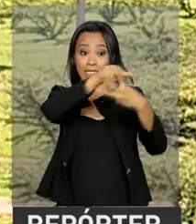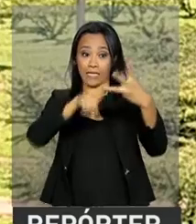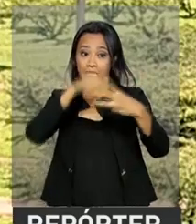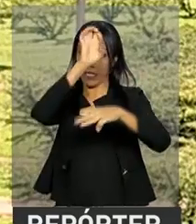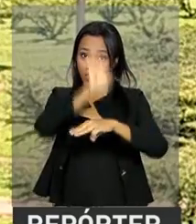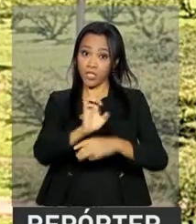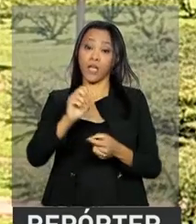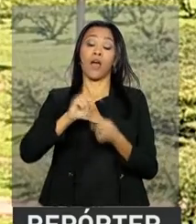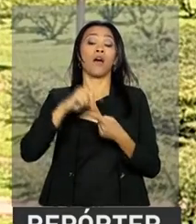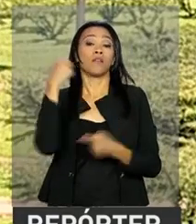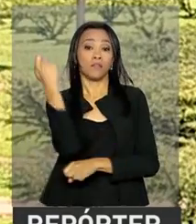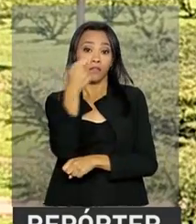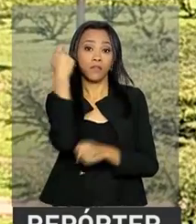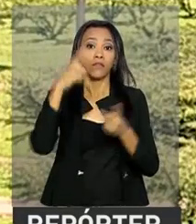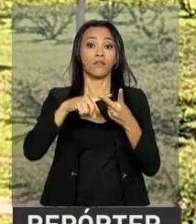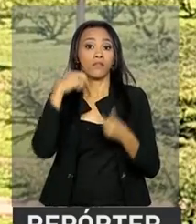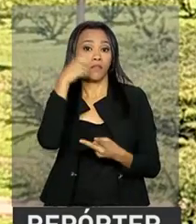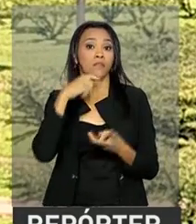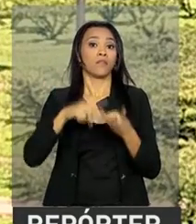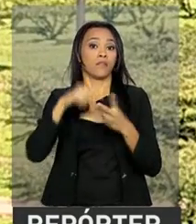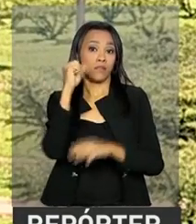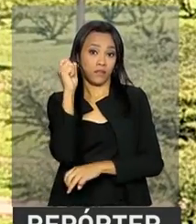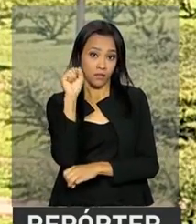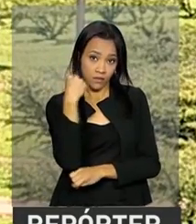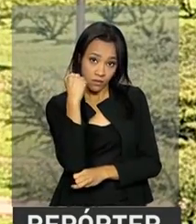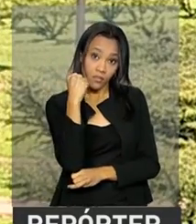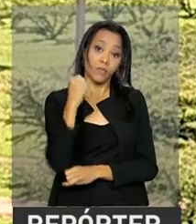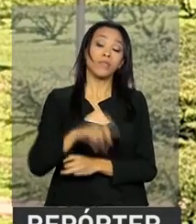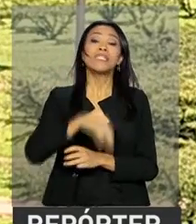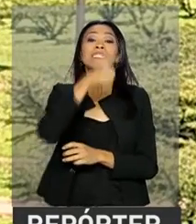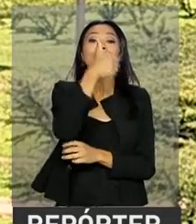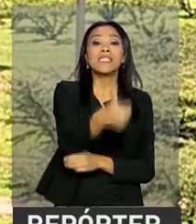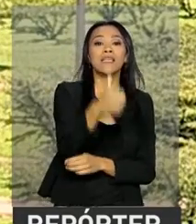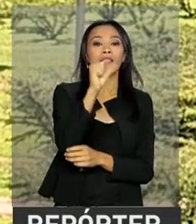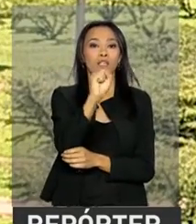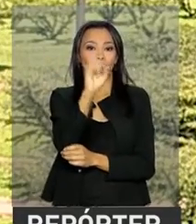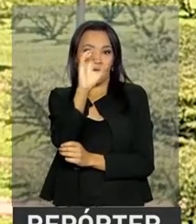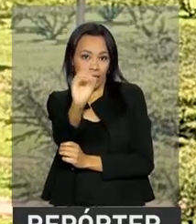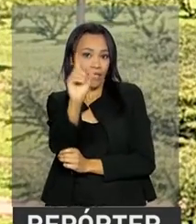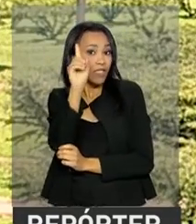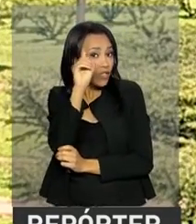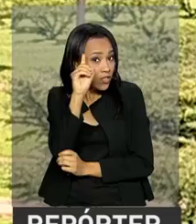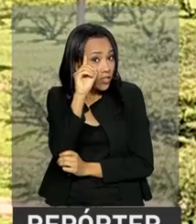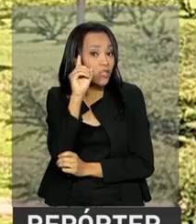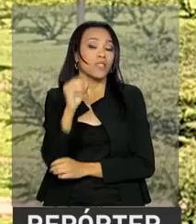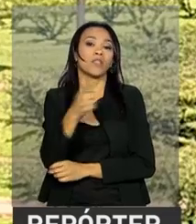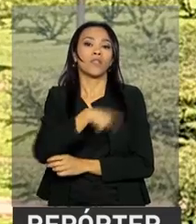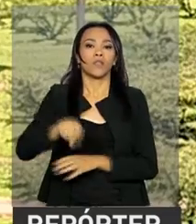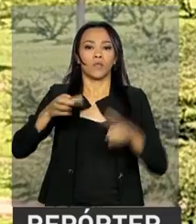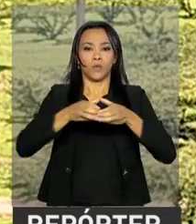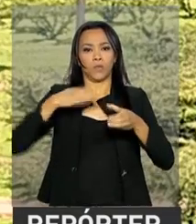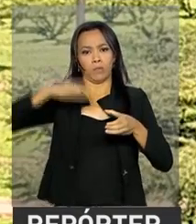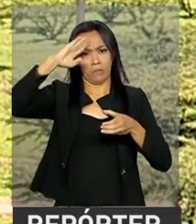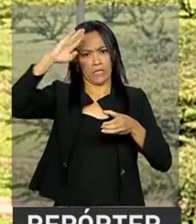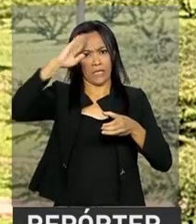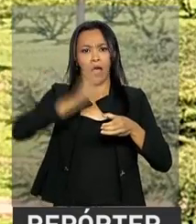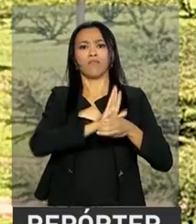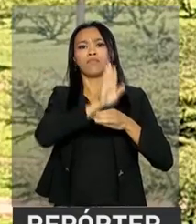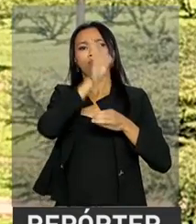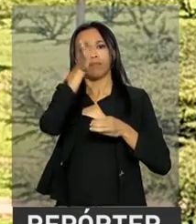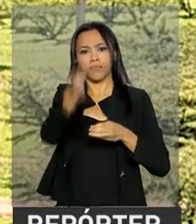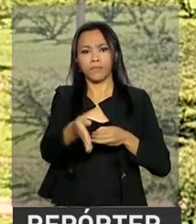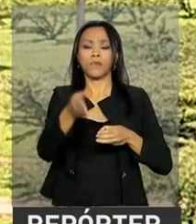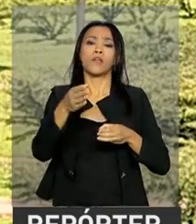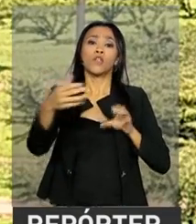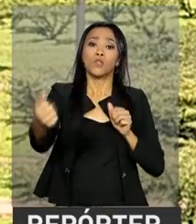Rio Grande do Sul e Sergipe por 180 Dias os militares vão fazer operações conjuntas com